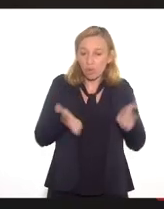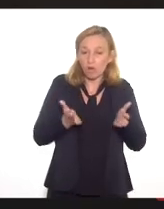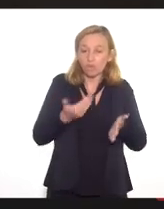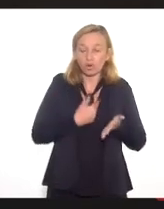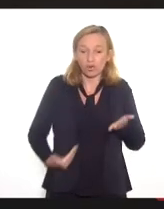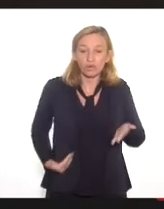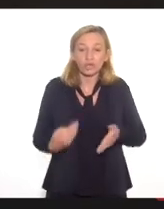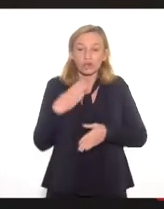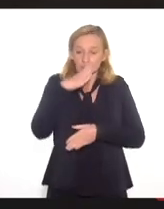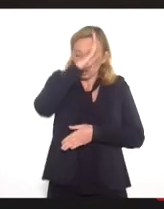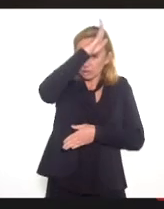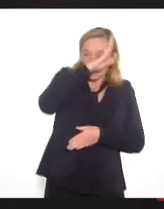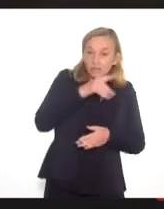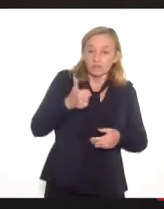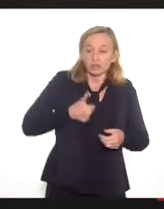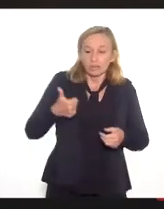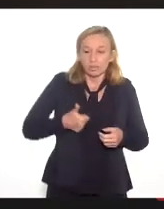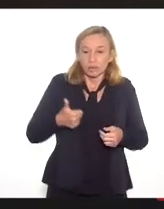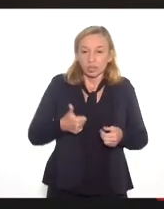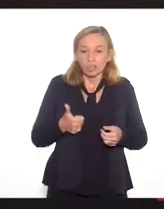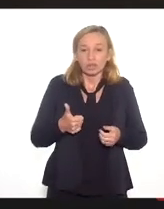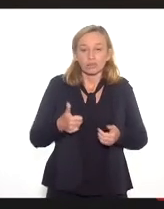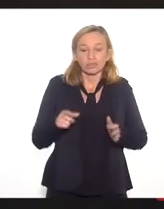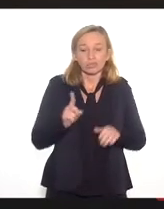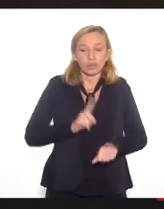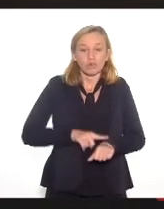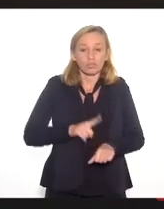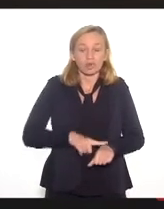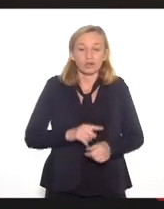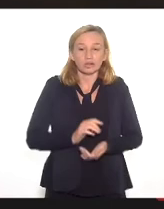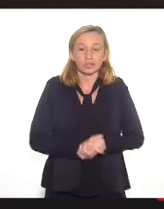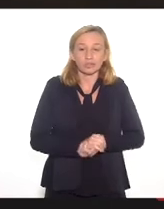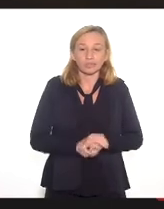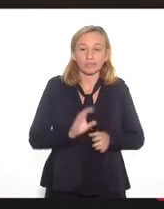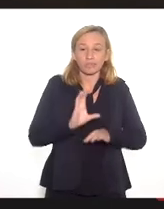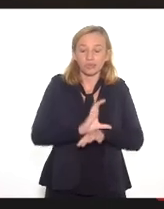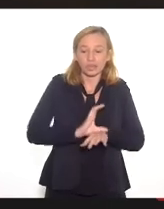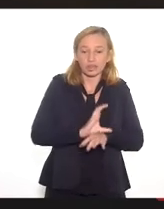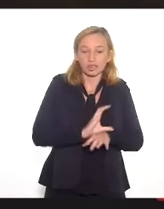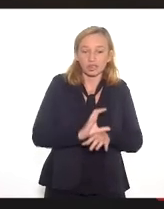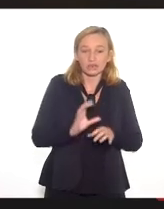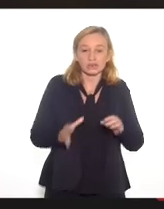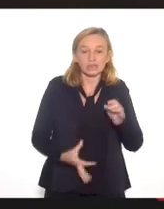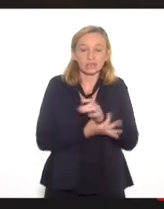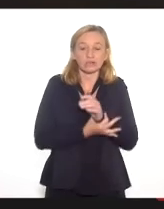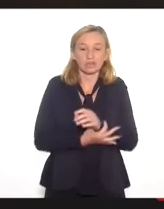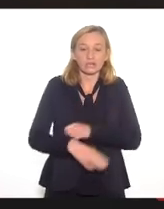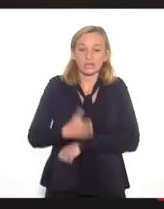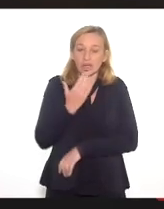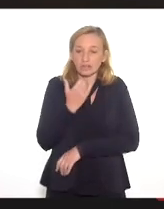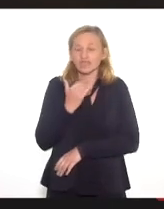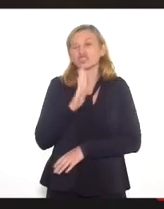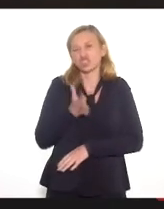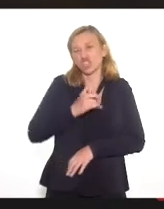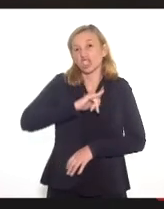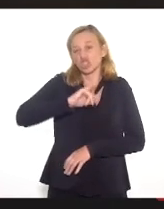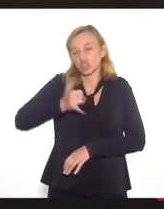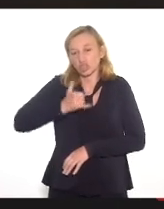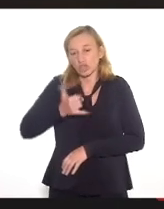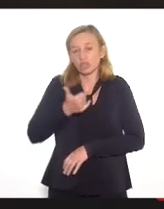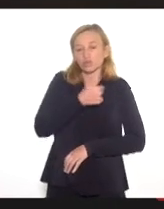na sua primeira medida medida provisória que ele solta extingue o Conselho de Segurança Alimentar já em janeiro de